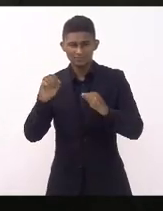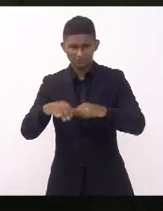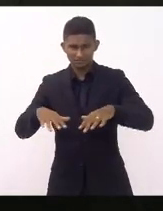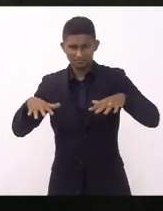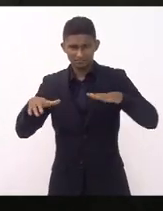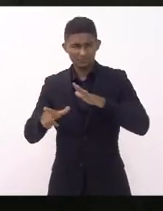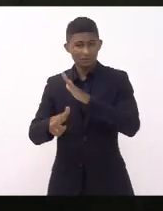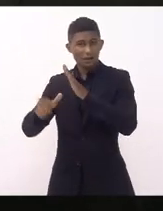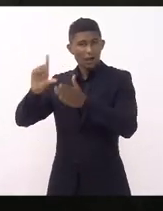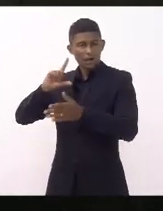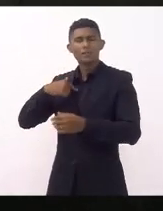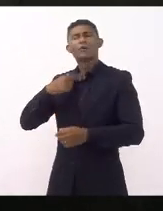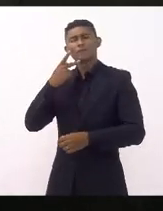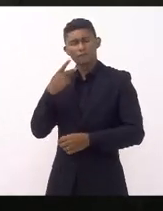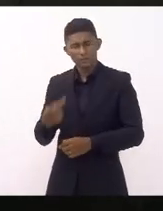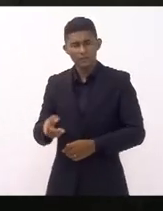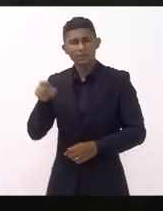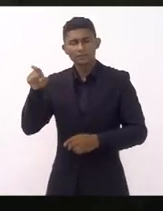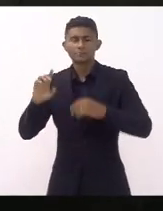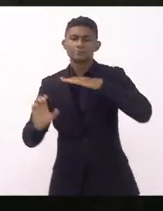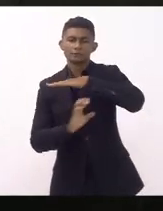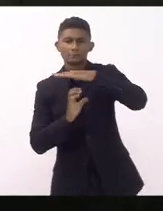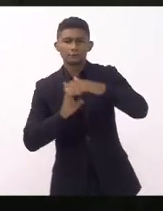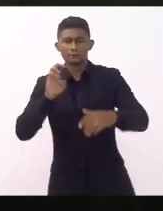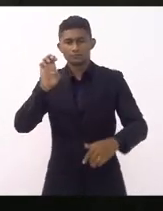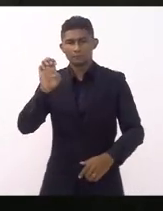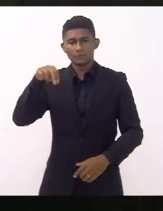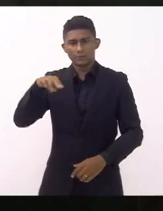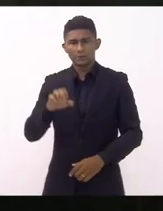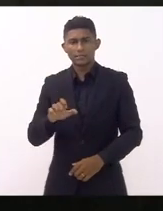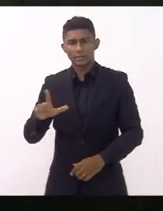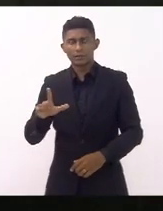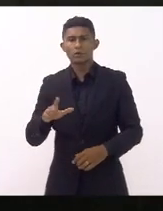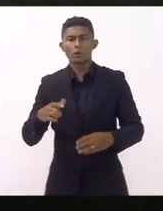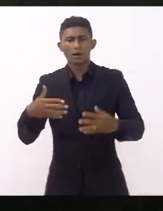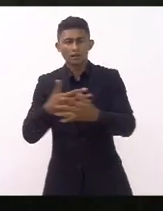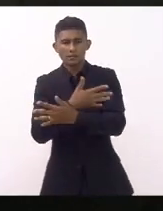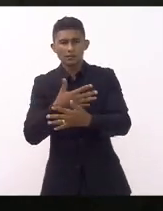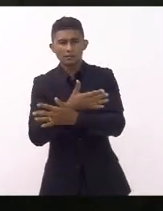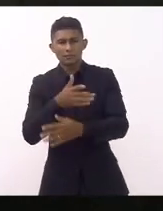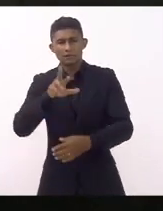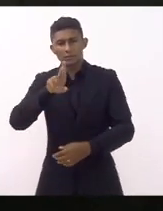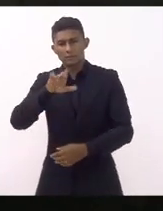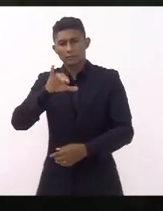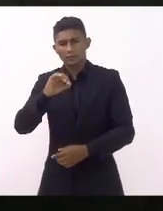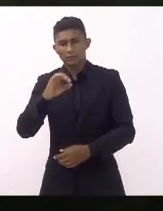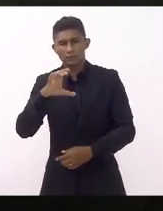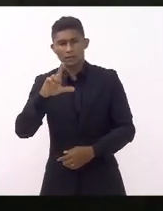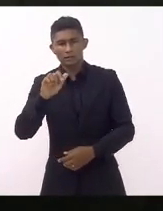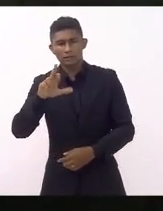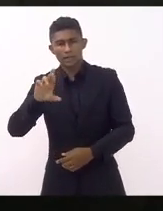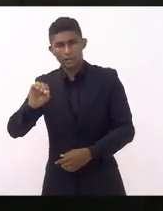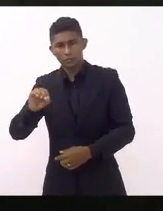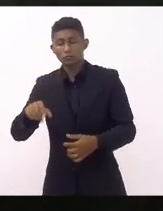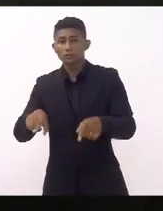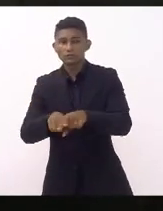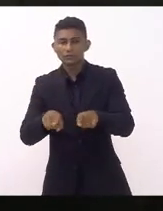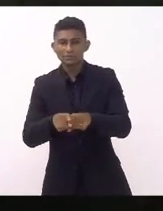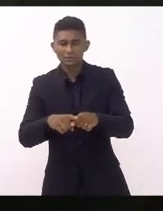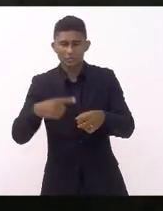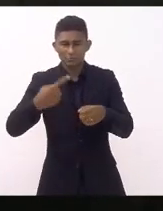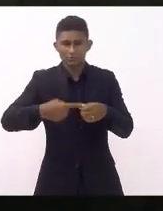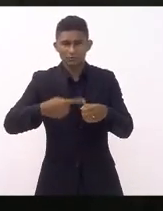má prestação desta empresa para o município de Rio Claro, mais precisamente no distrito de Lídice,